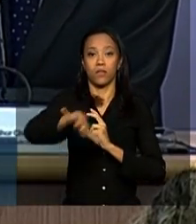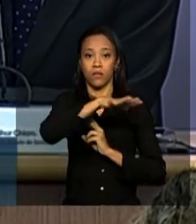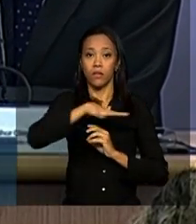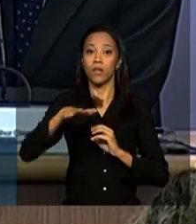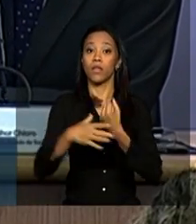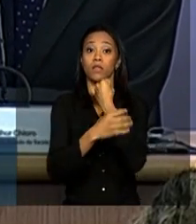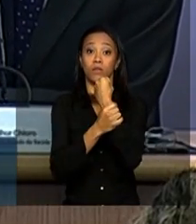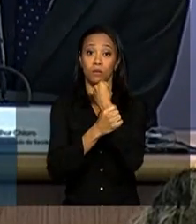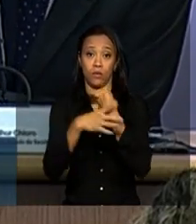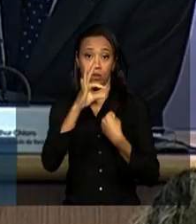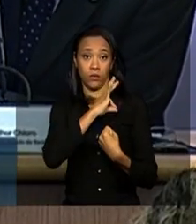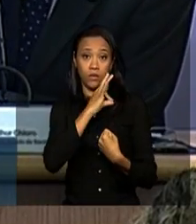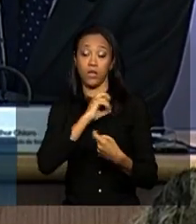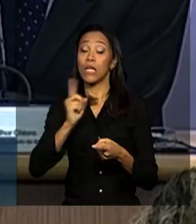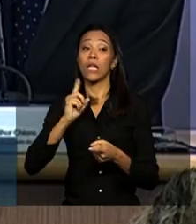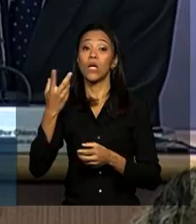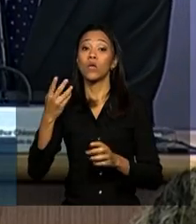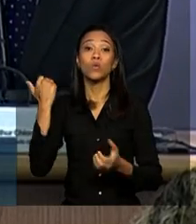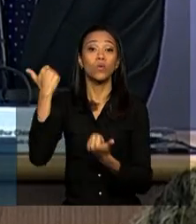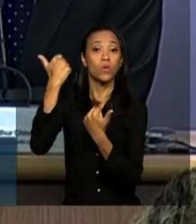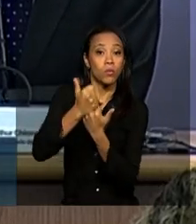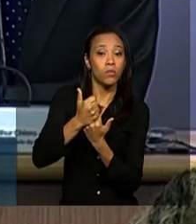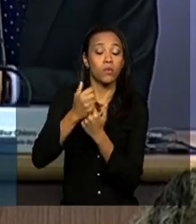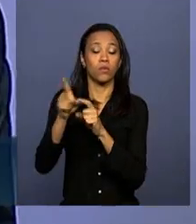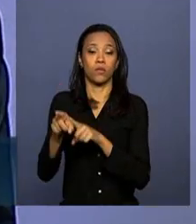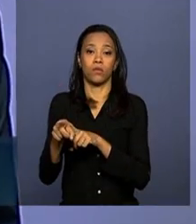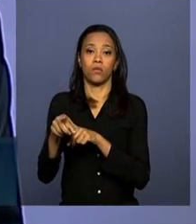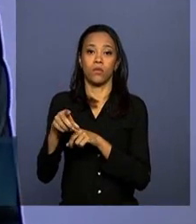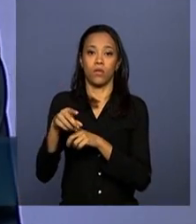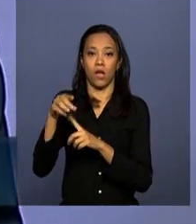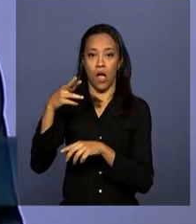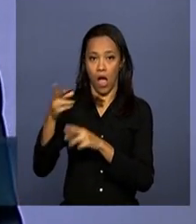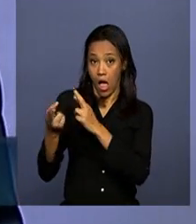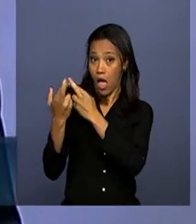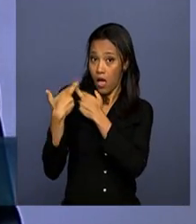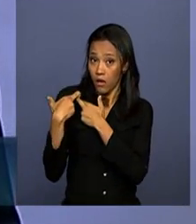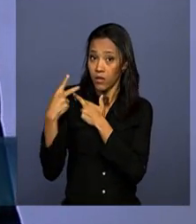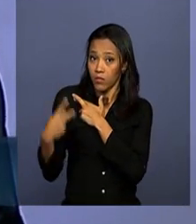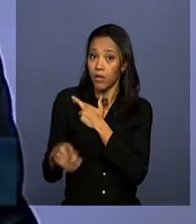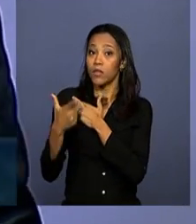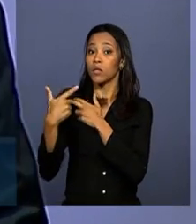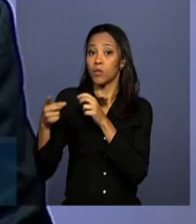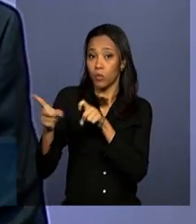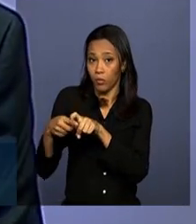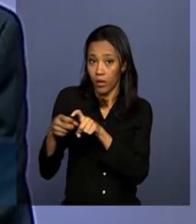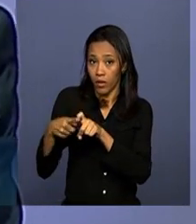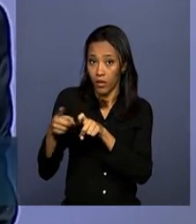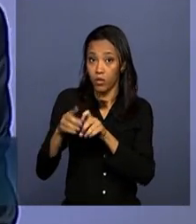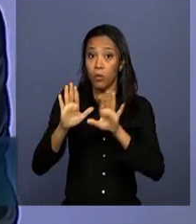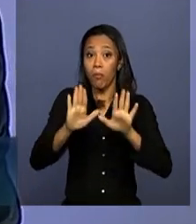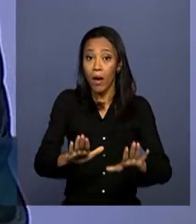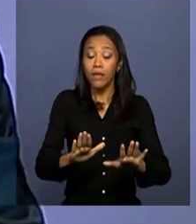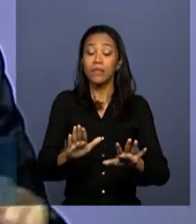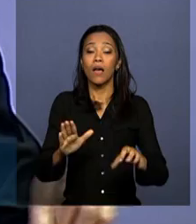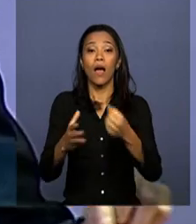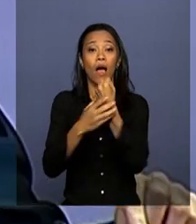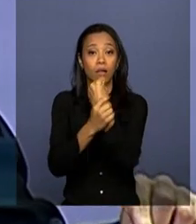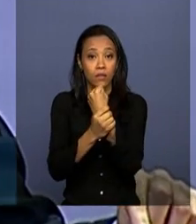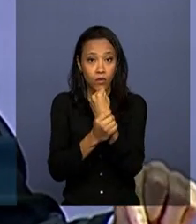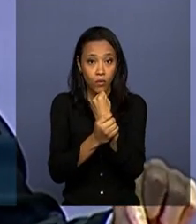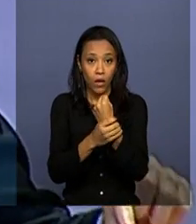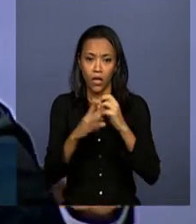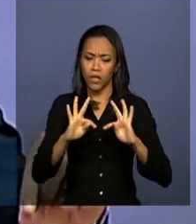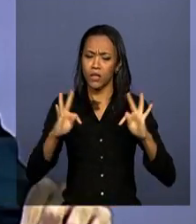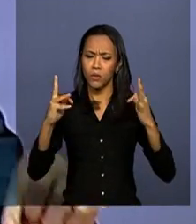substitui o papel do perito do Instituto Médico Legal, mas é no sentido de garantir que toda a cadeia do